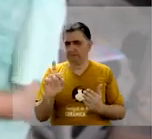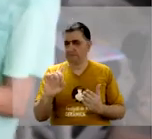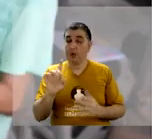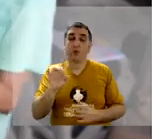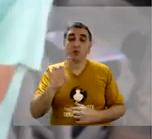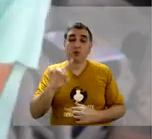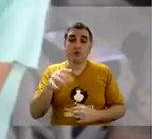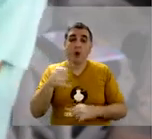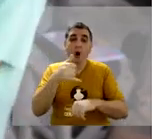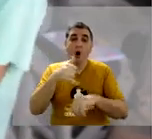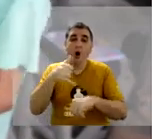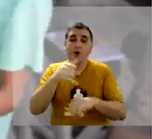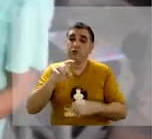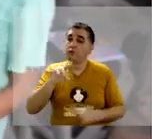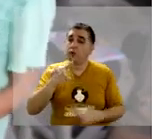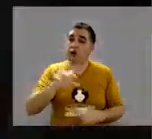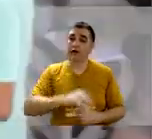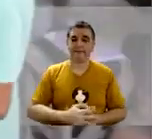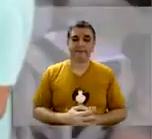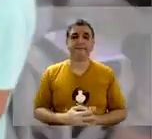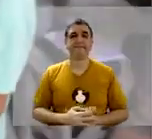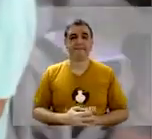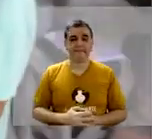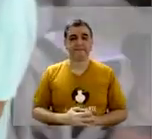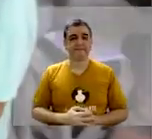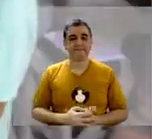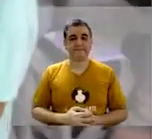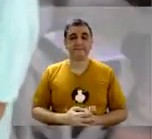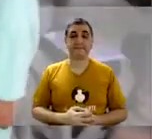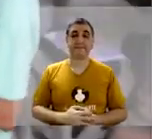não passam mais não, só o óleo mesmo. É assim,